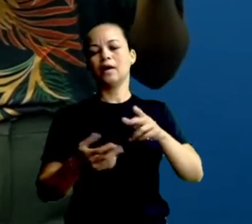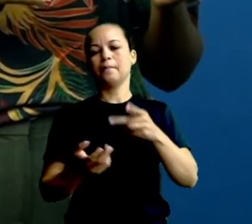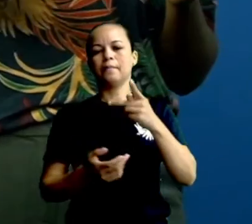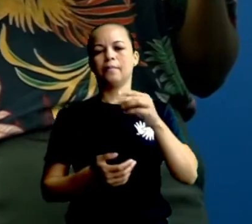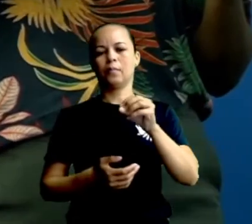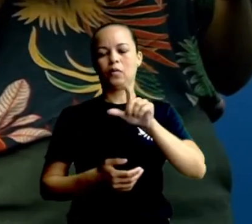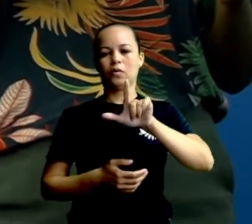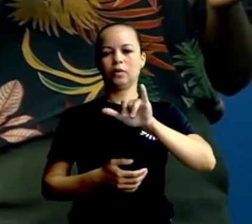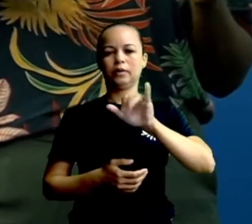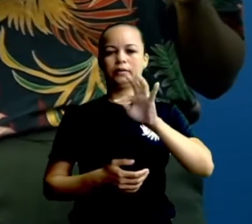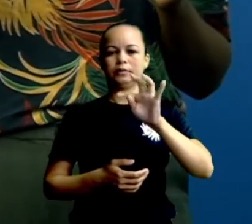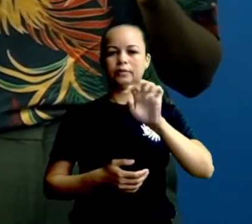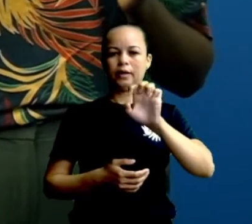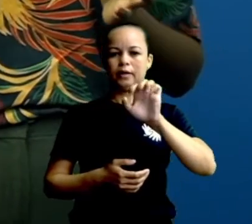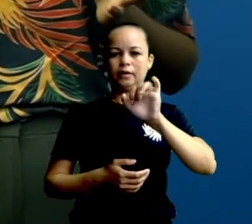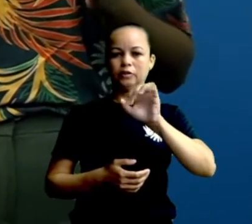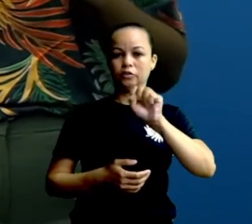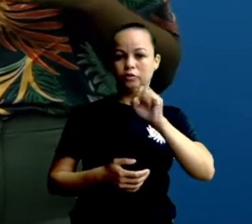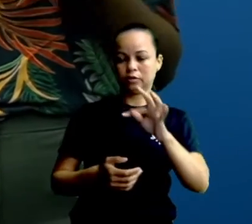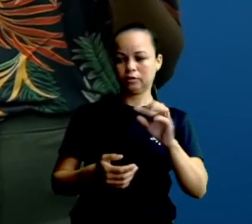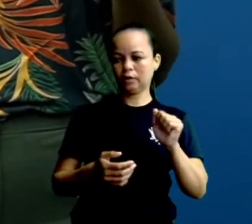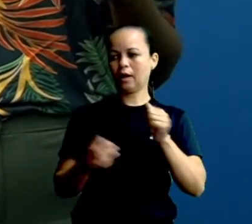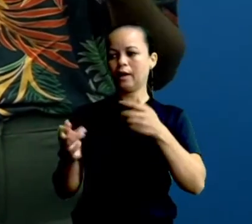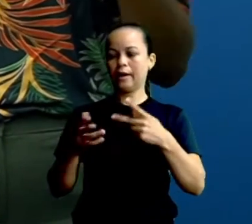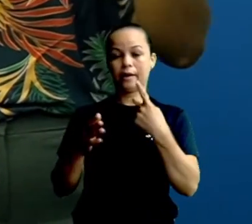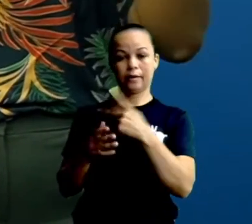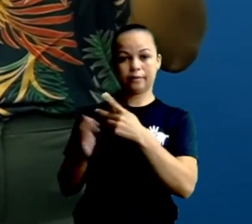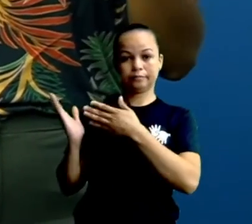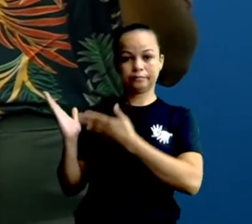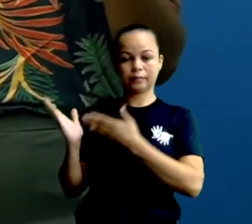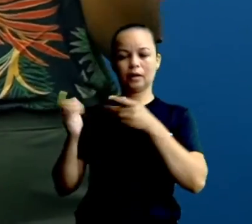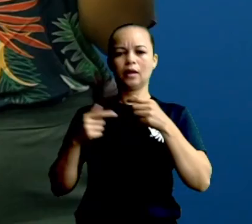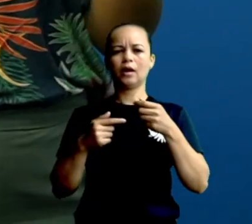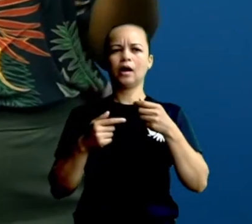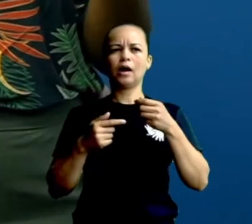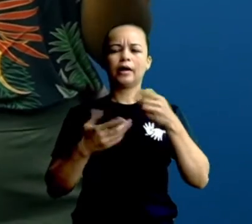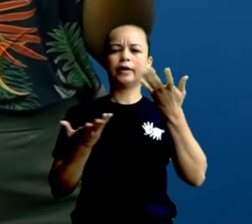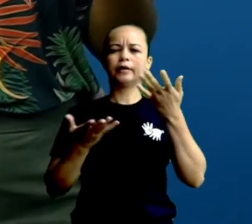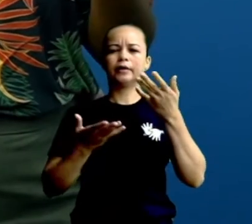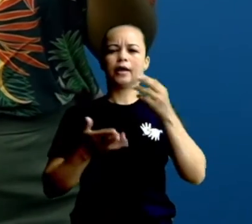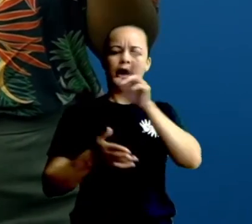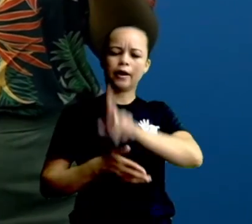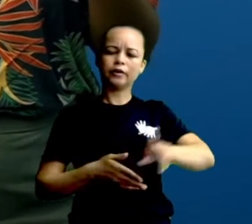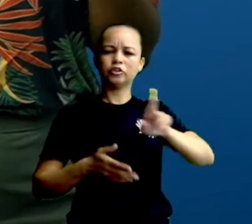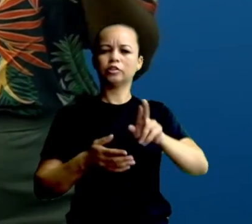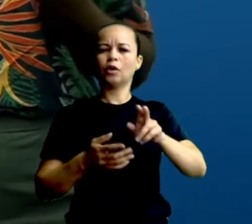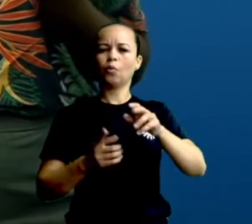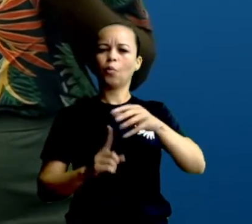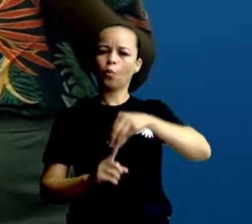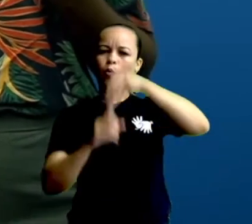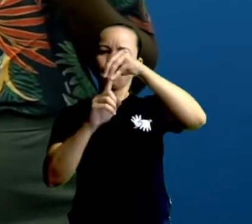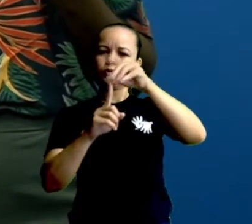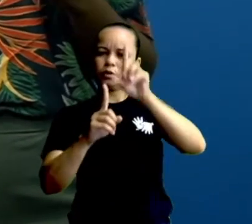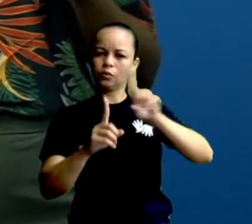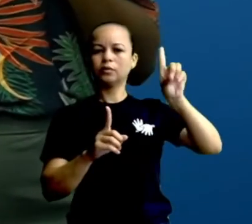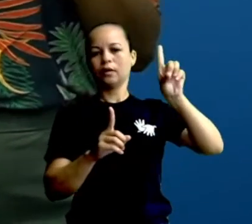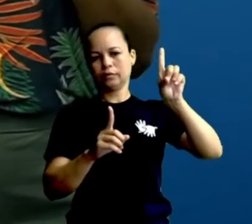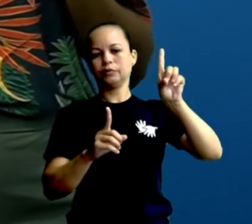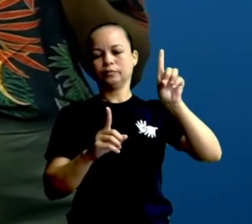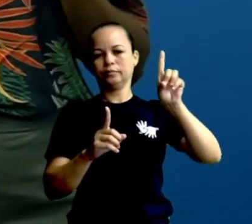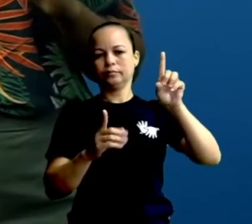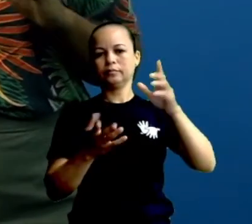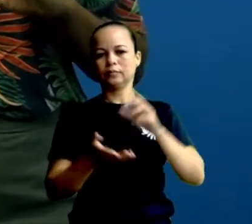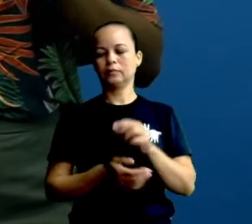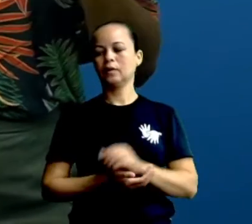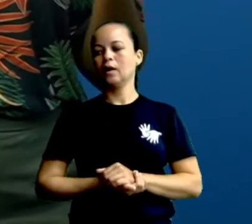politeístas? A religião monoteísta é aquela religião em que cultua-se apenas um único Deus, tá?